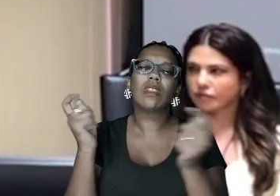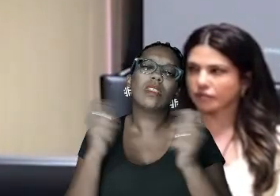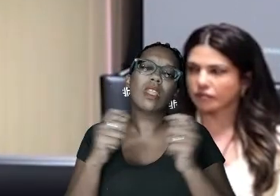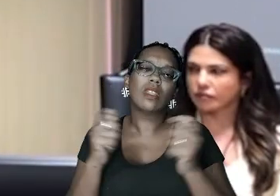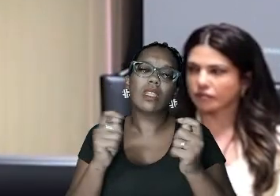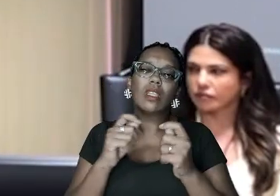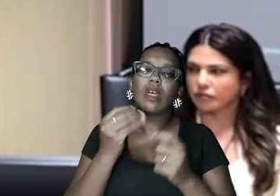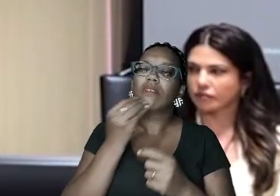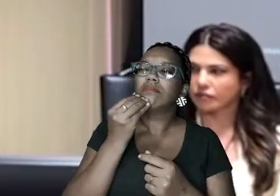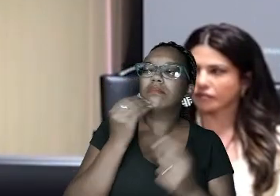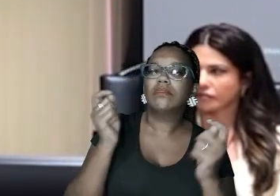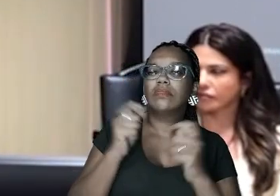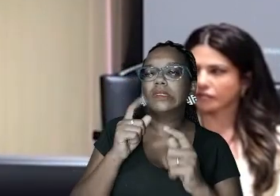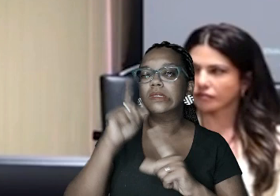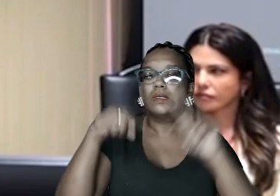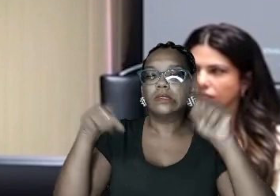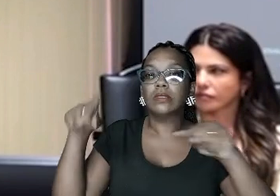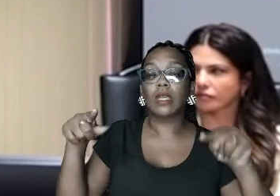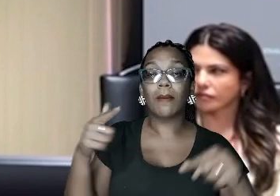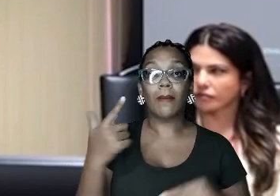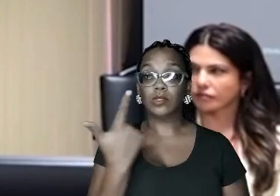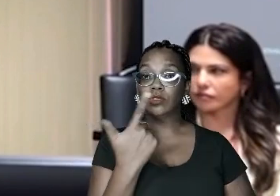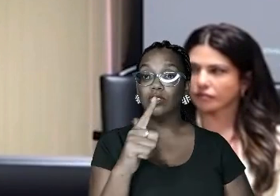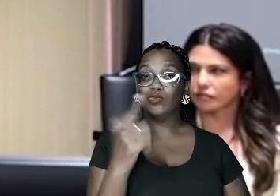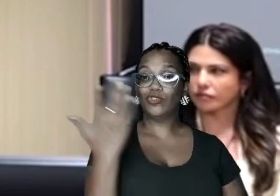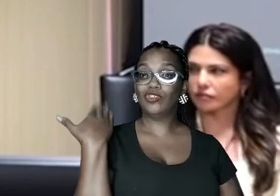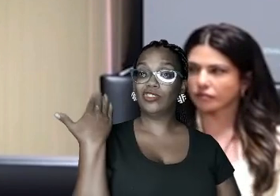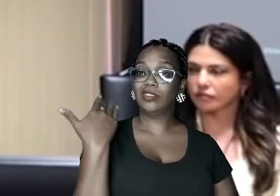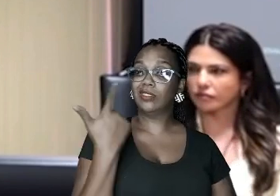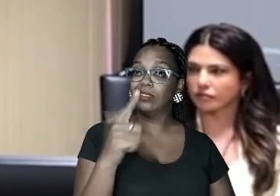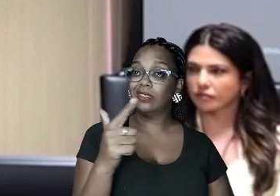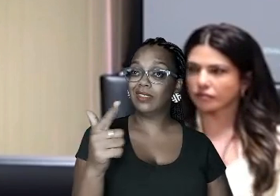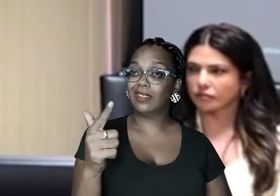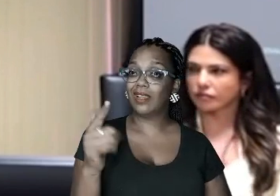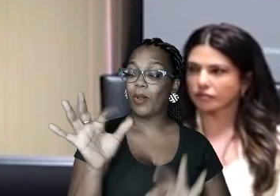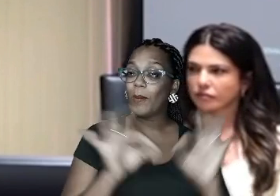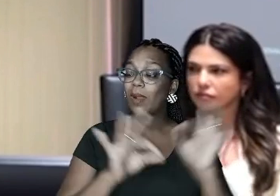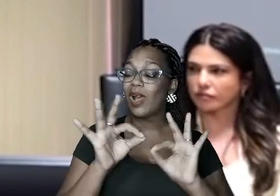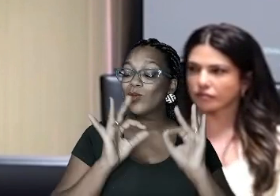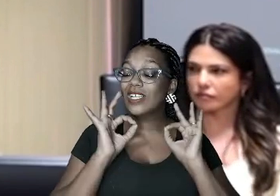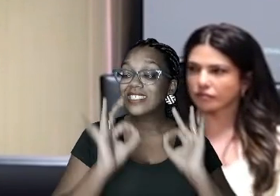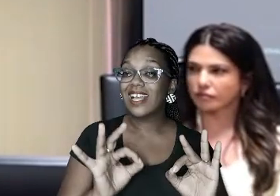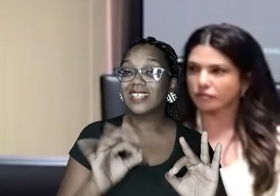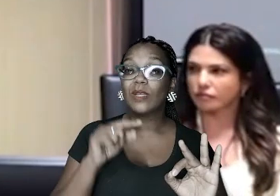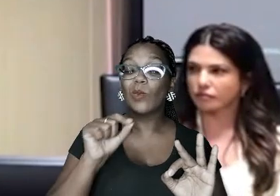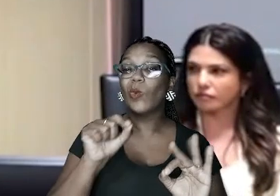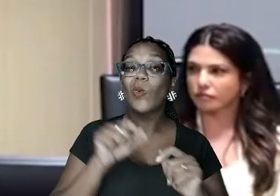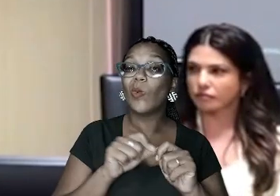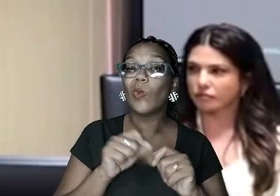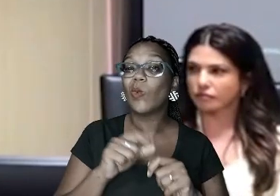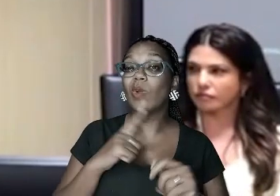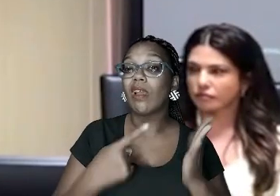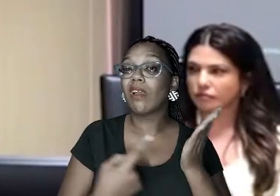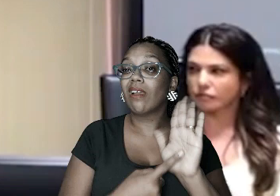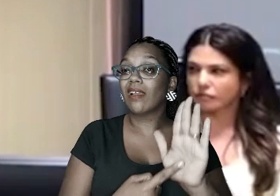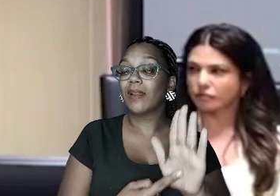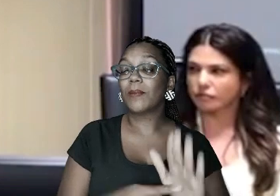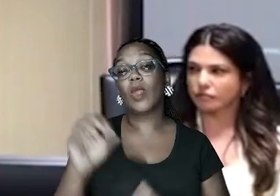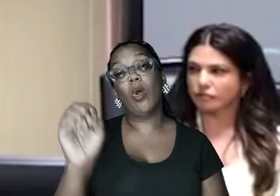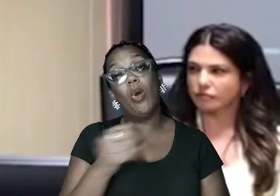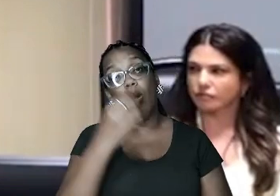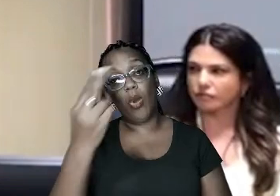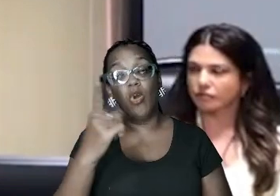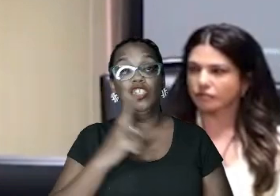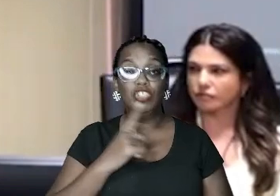companhia uma certa condição já de previsibilidade só que ela não tinha né o plano exatamente como